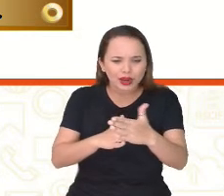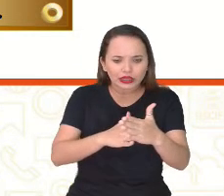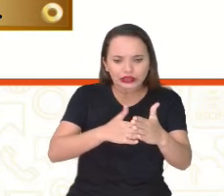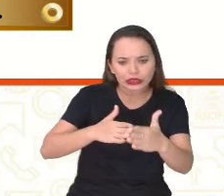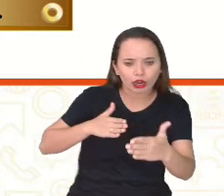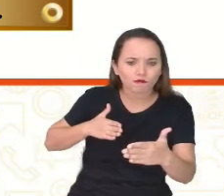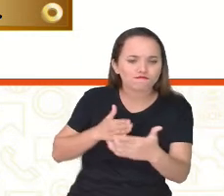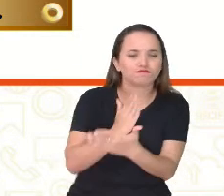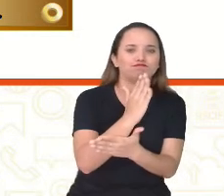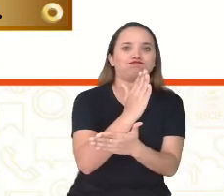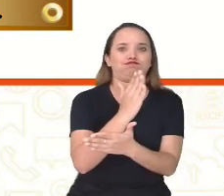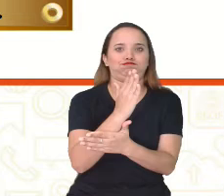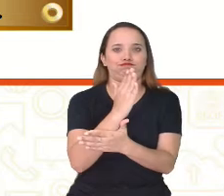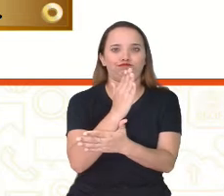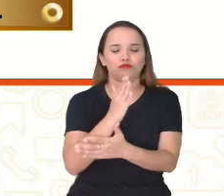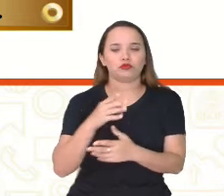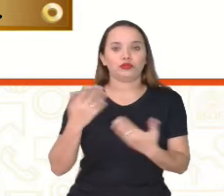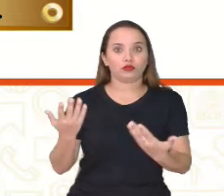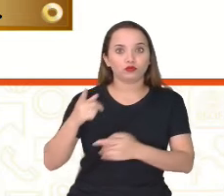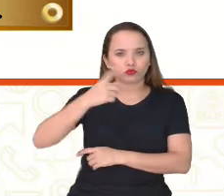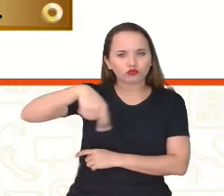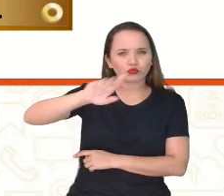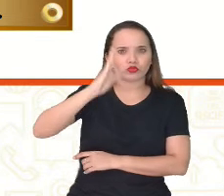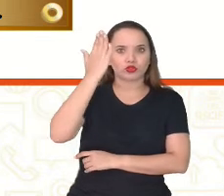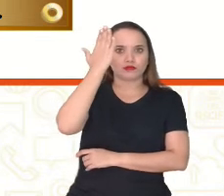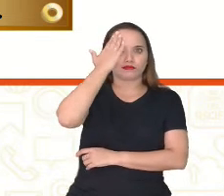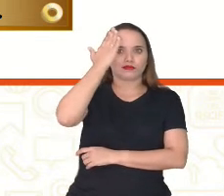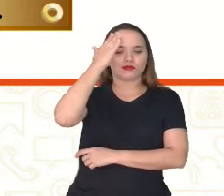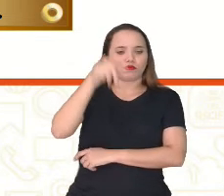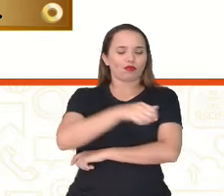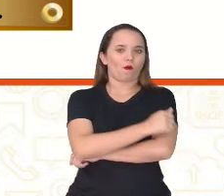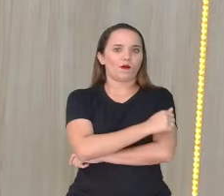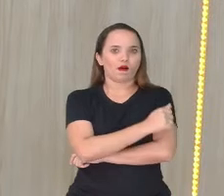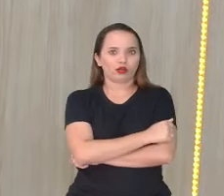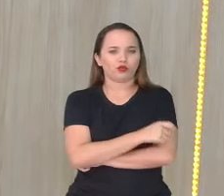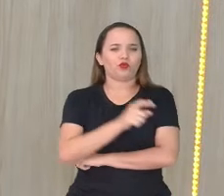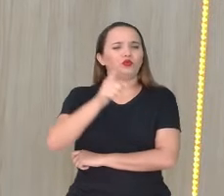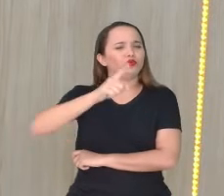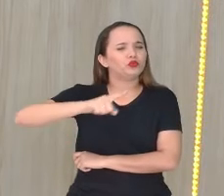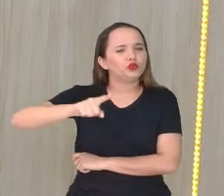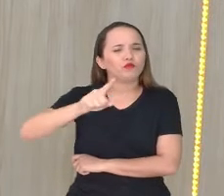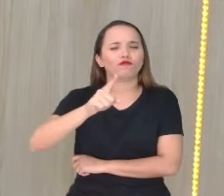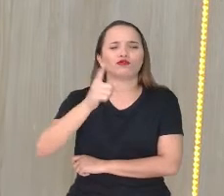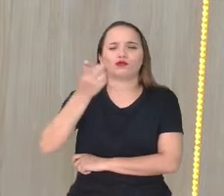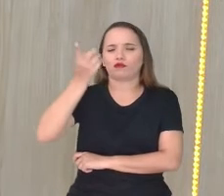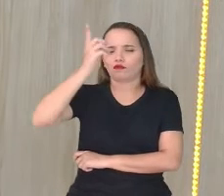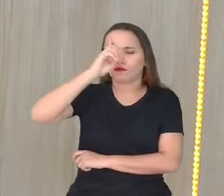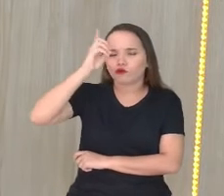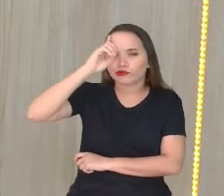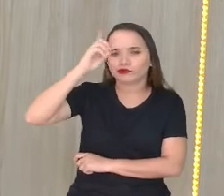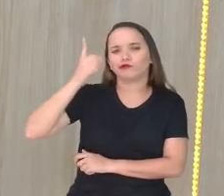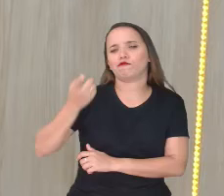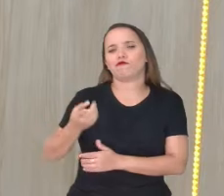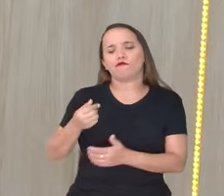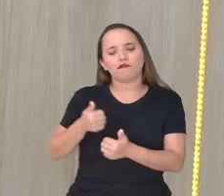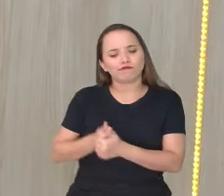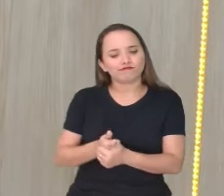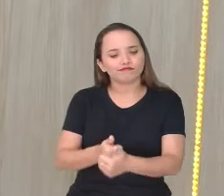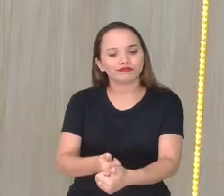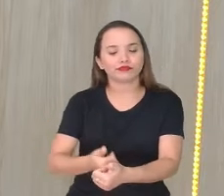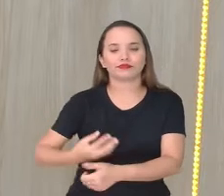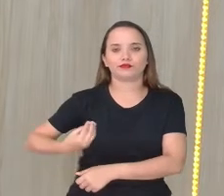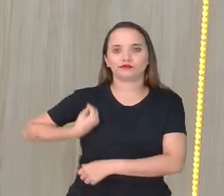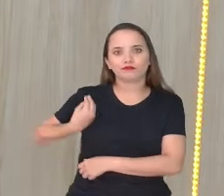capaz. Então, você que entendendo esse estudante, você que já está conhecendo, você que já está convivendo com esse